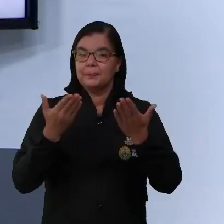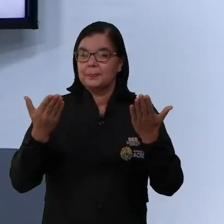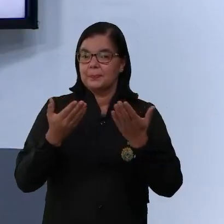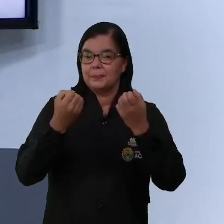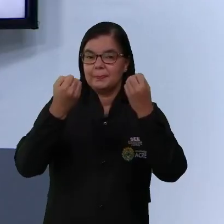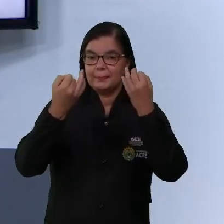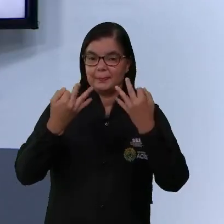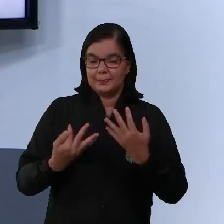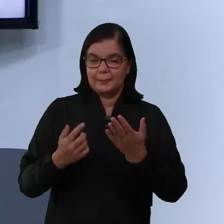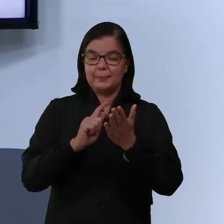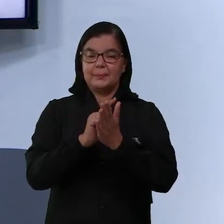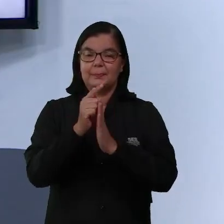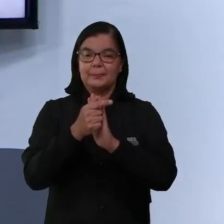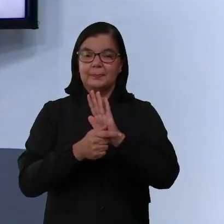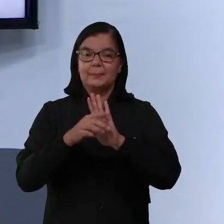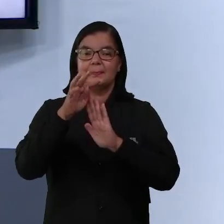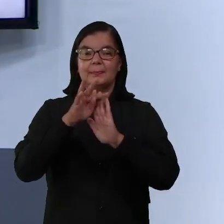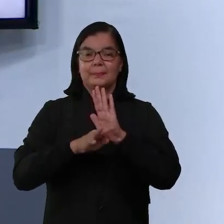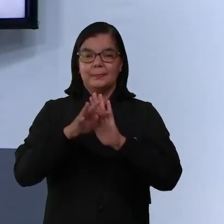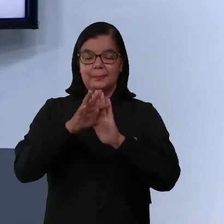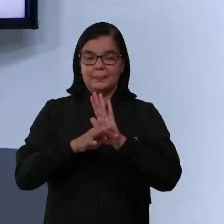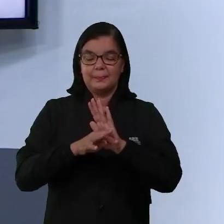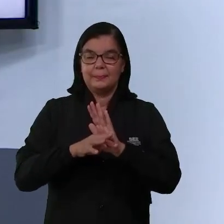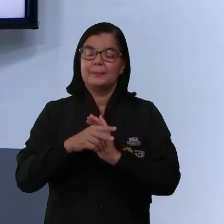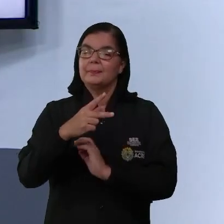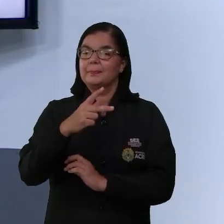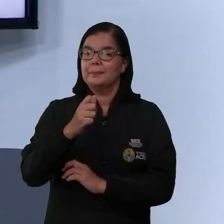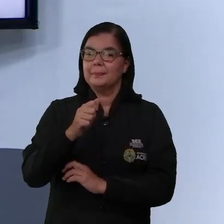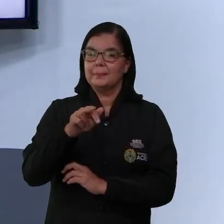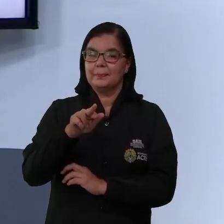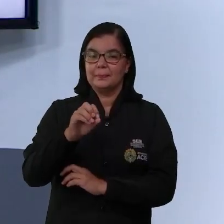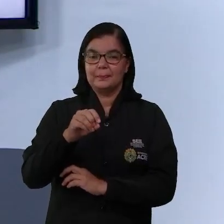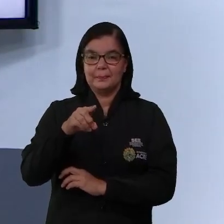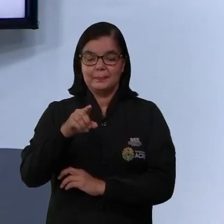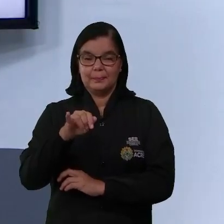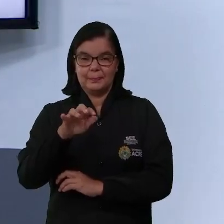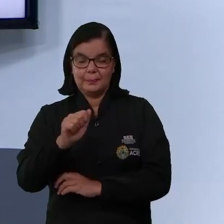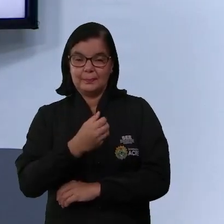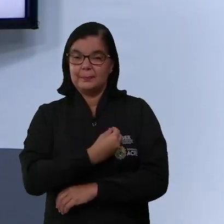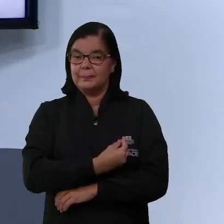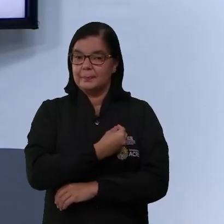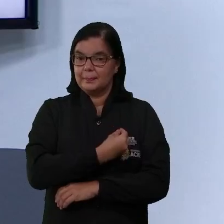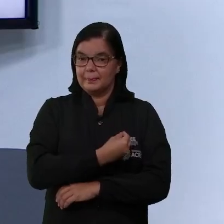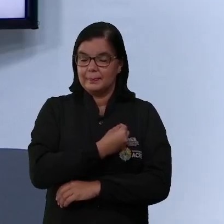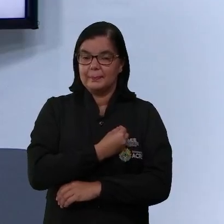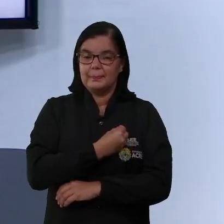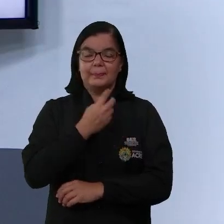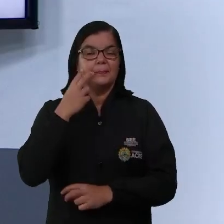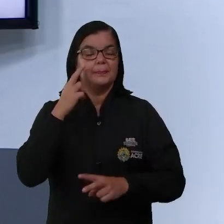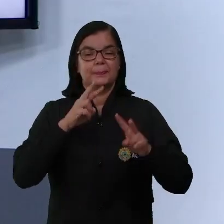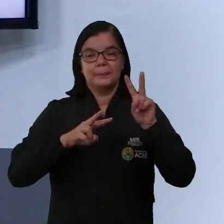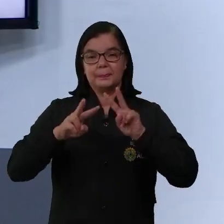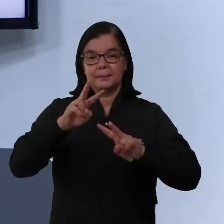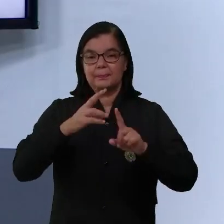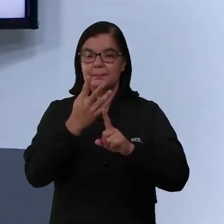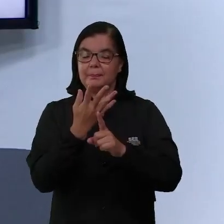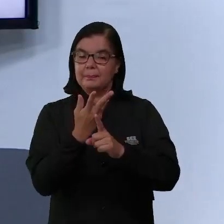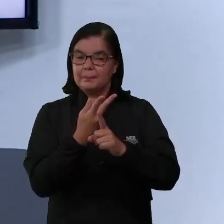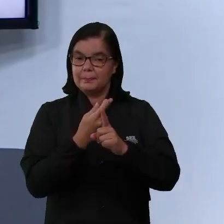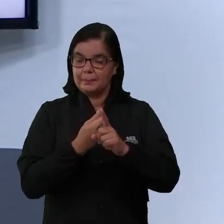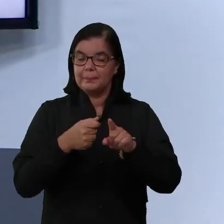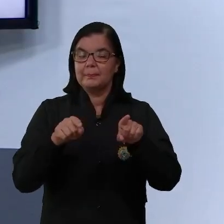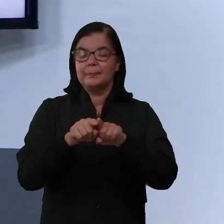vamos falar do gênero textual, que é a paródia. Ela está sempre presente tanto nas artes visuais quanto